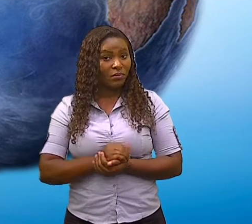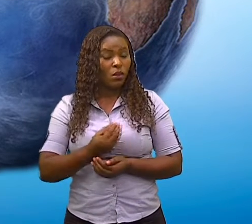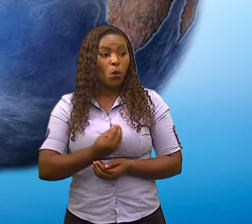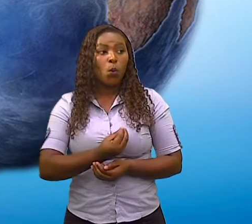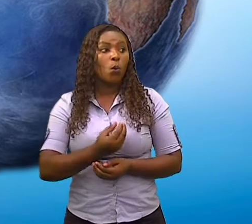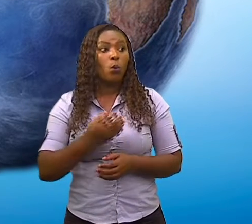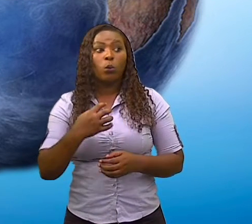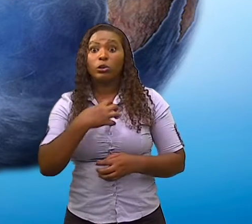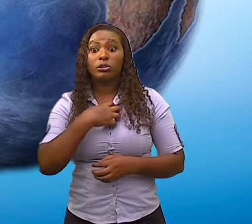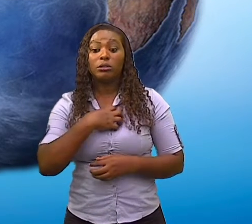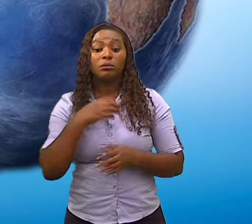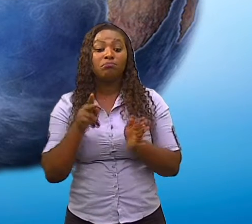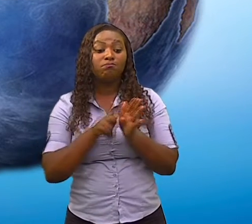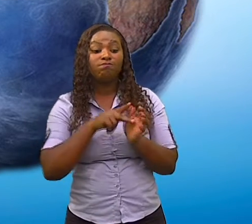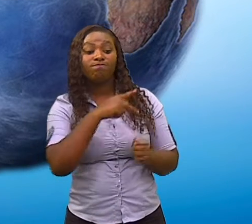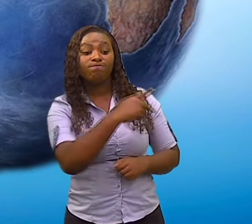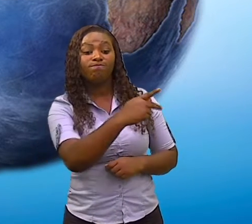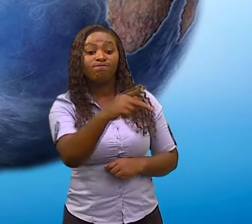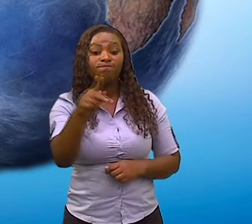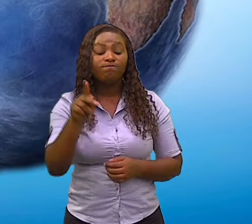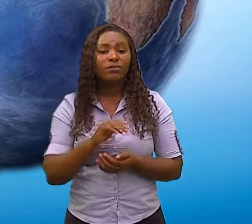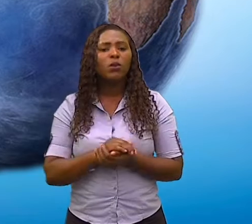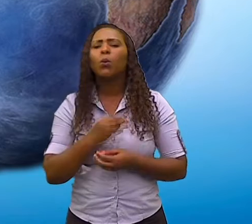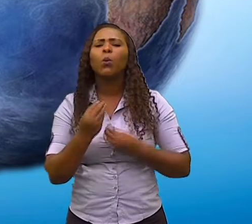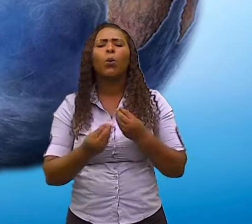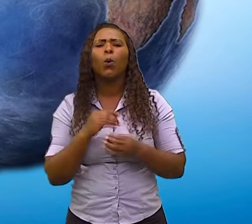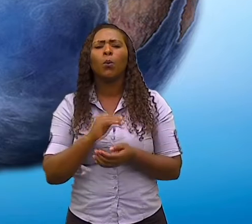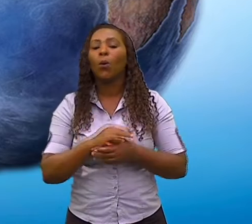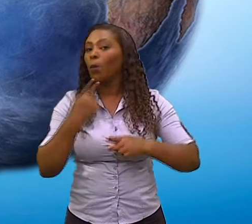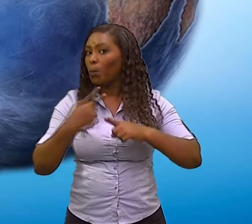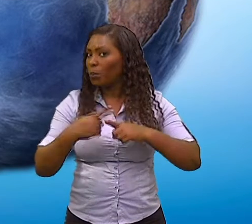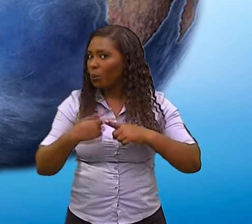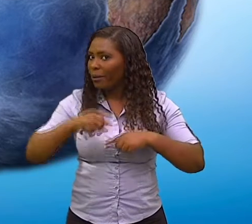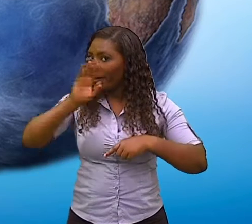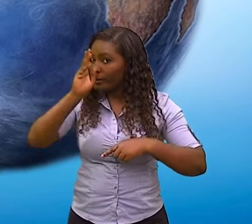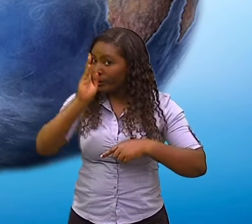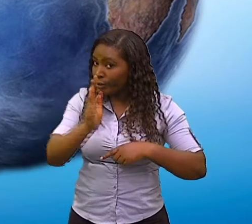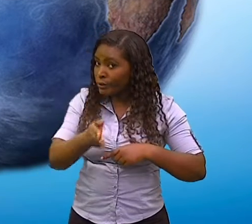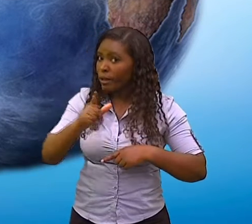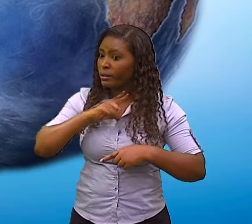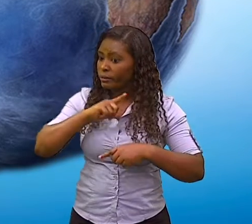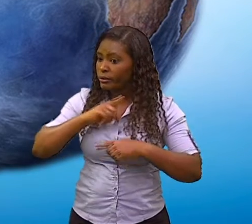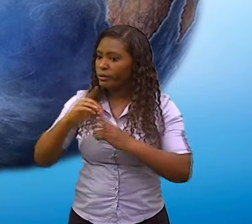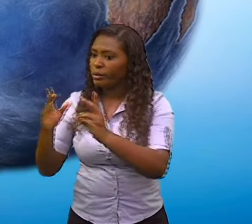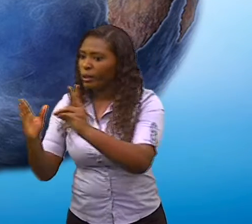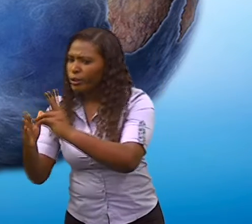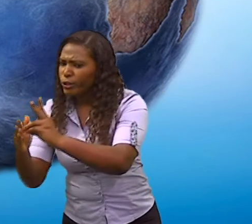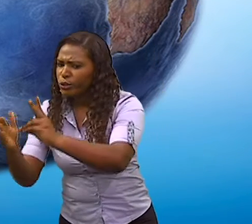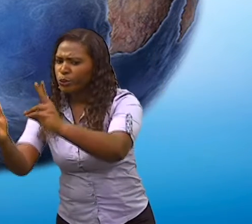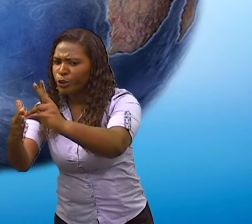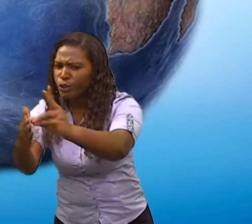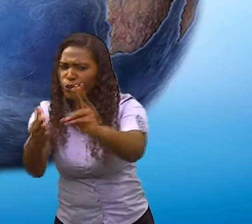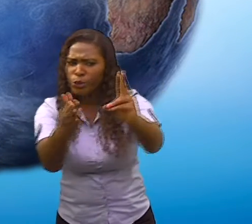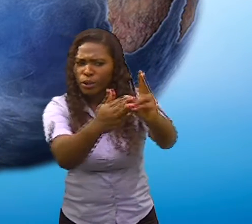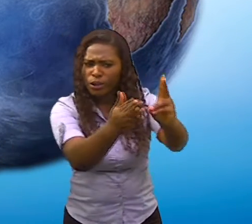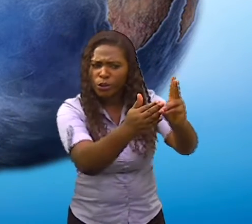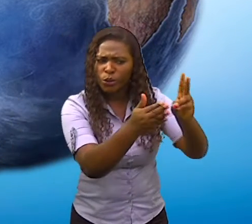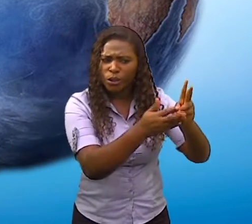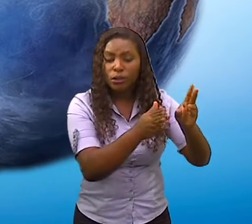Todas as, vamos falar assim, todas as embarcações, todos os grupos de exploradores,